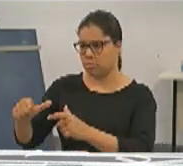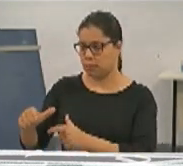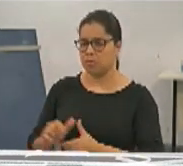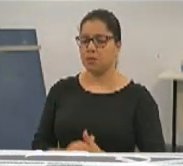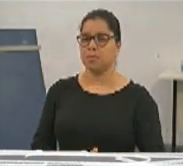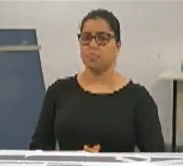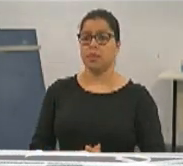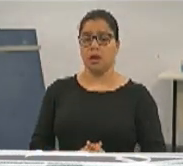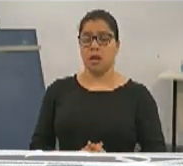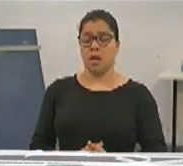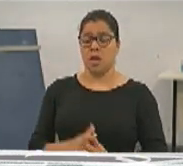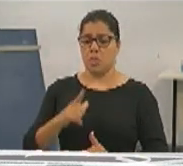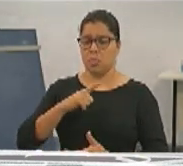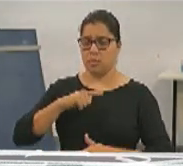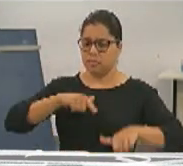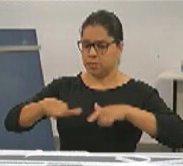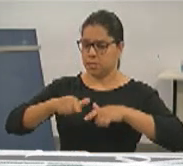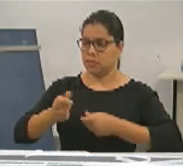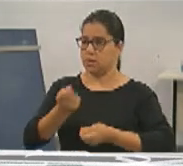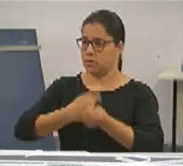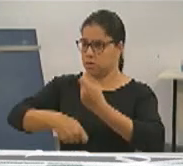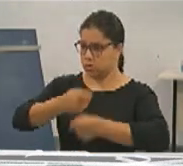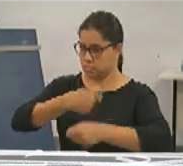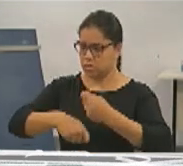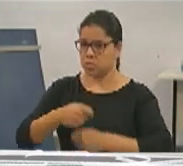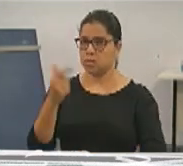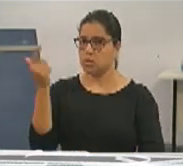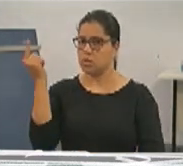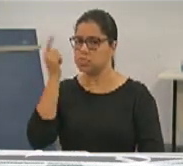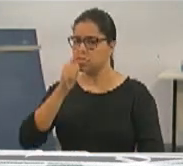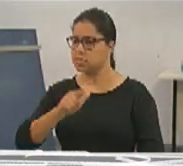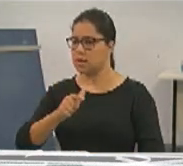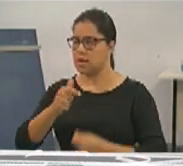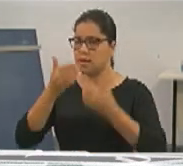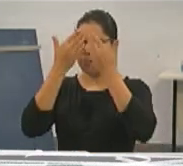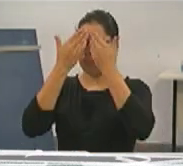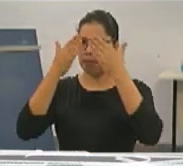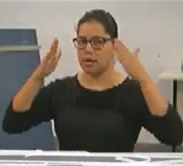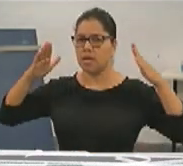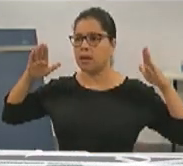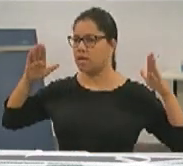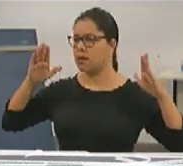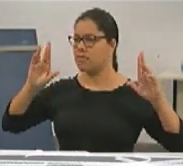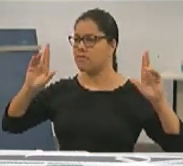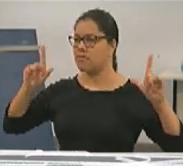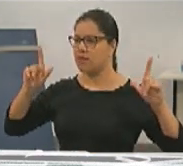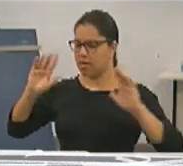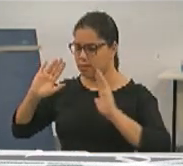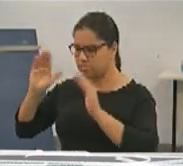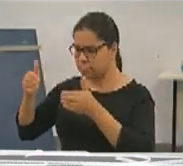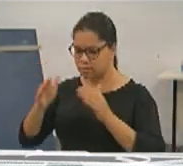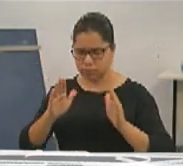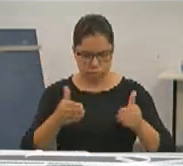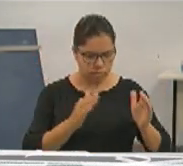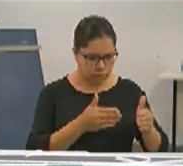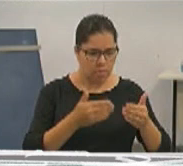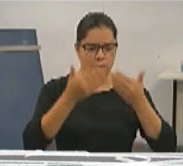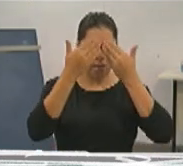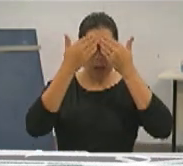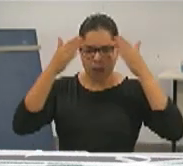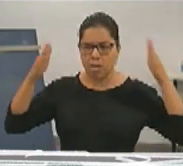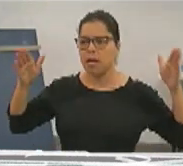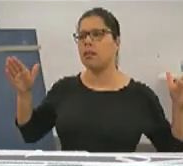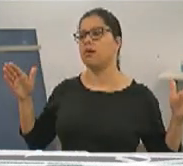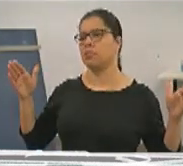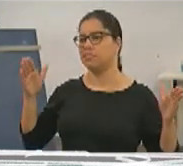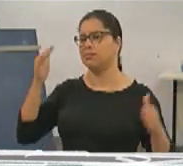na administração, né, a gente consegue ter uma visão da universidade numa outra perspectiva, numa perspectiva bastante